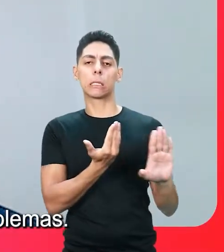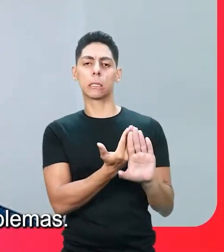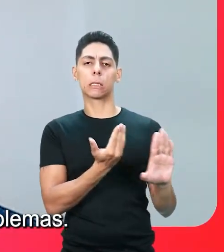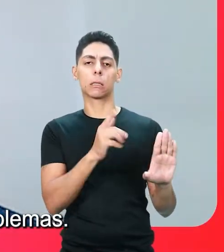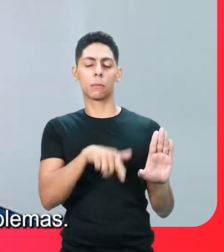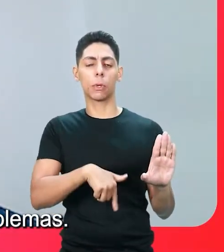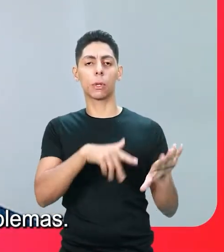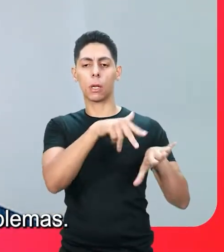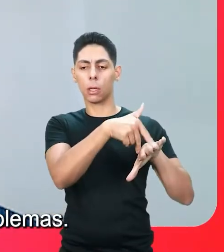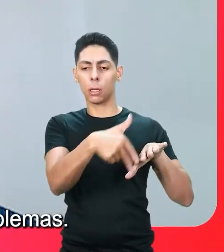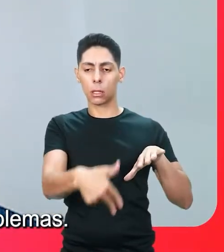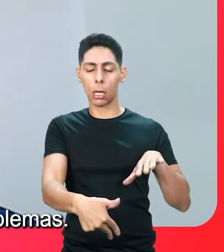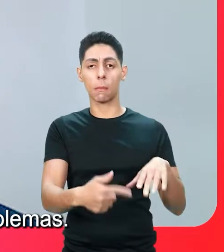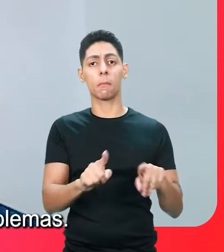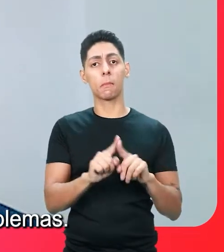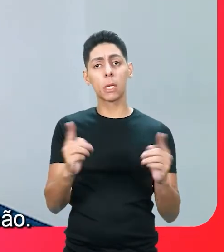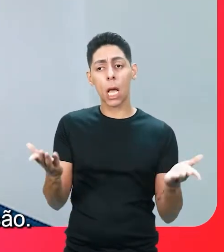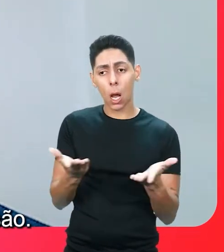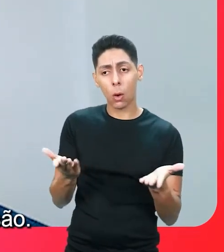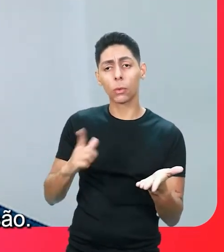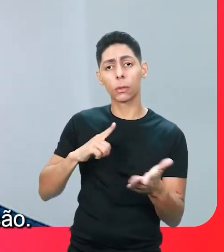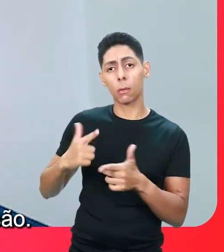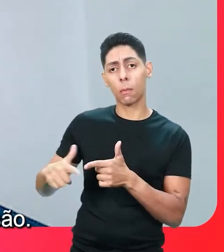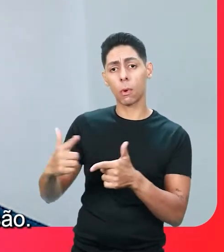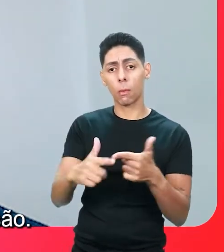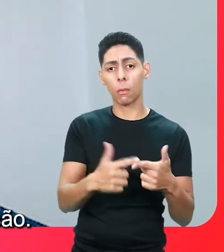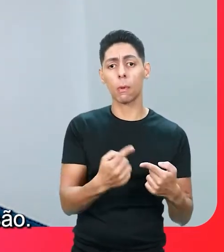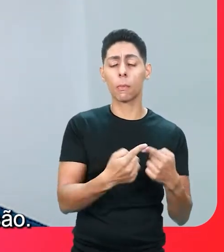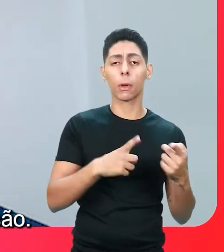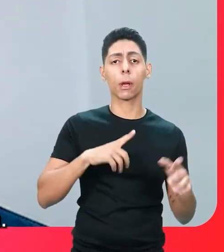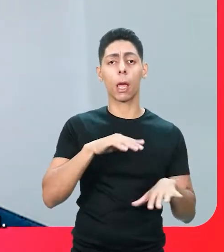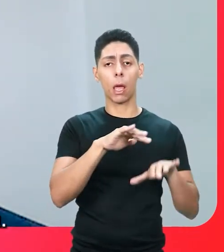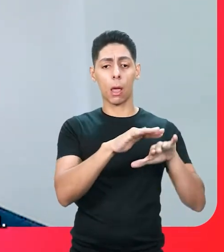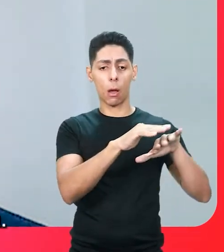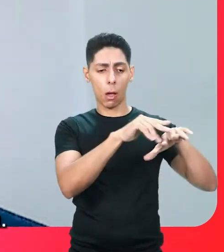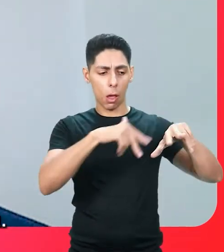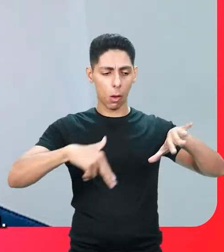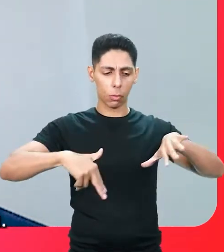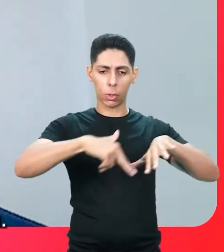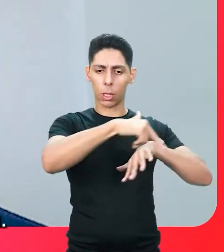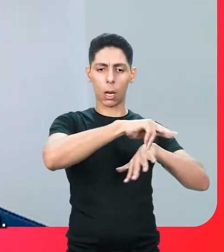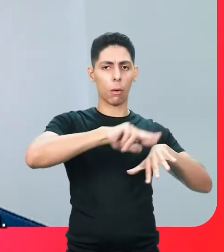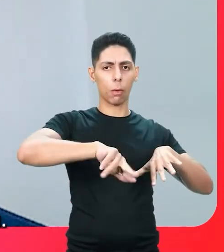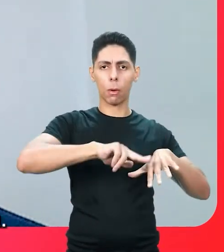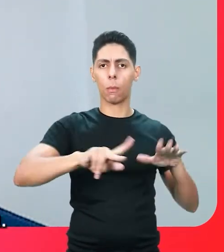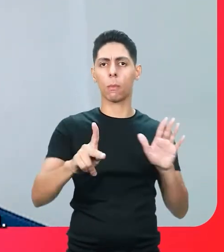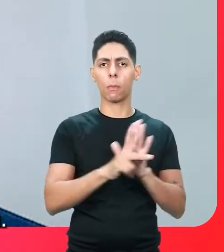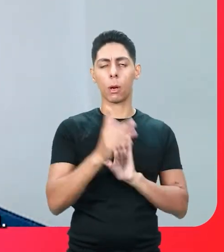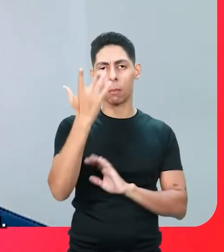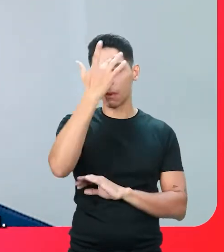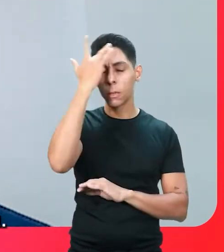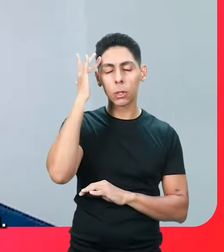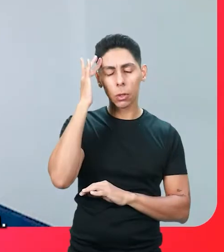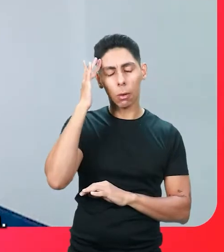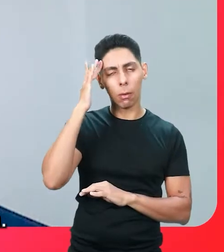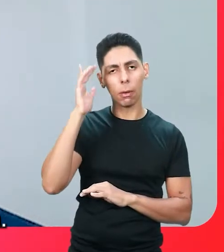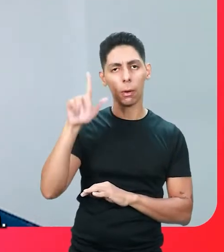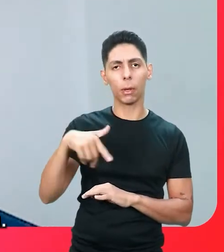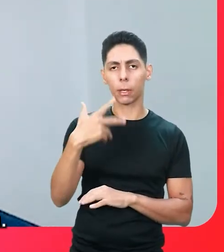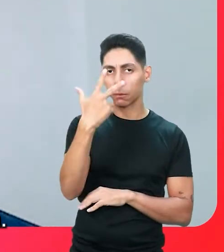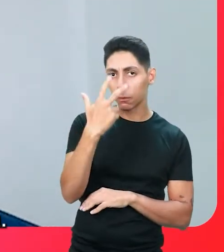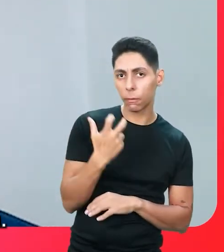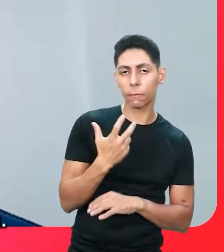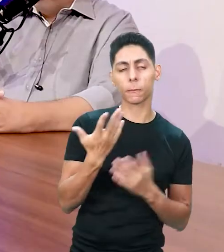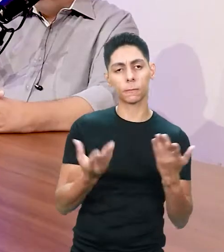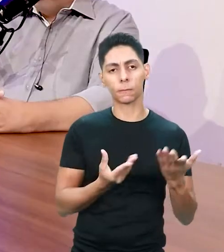até hoje temos esses problemas. Quer dizer, é um degrau que não é feito para baixa visão, aquele ali do Top Center, que fica no mesmo prédio da